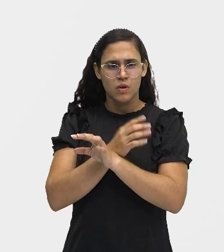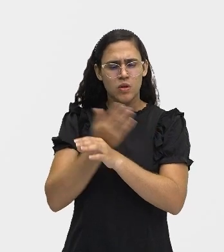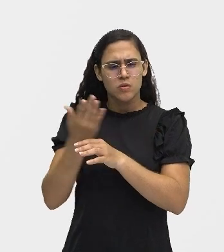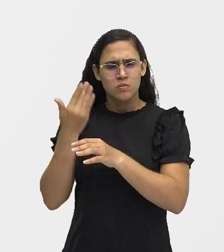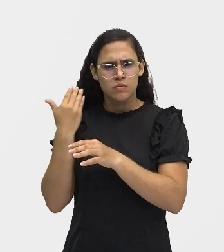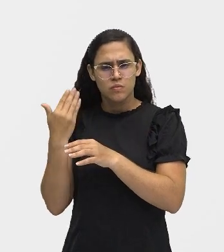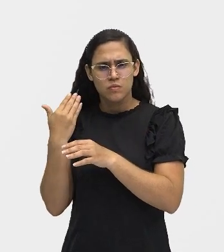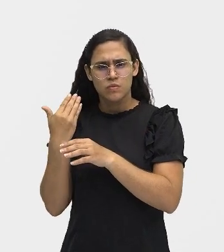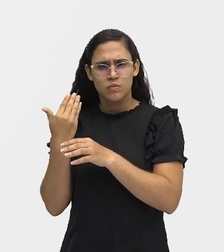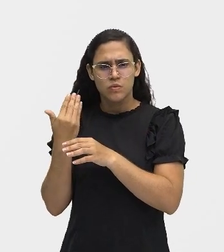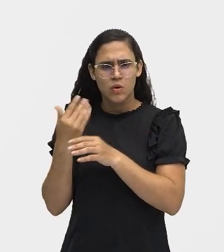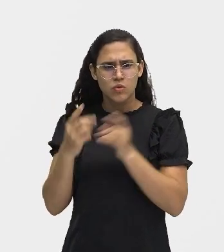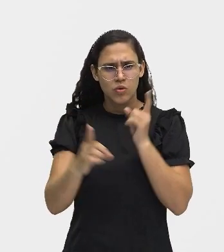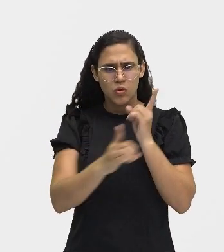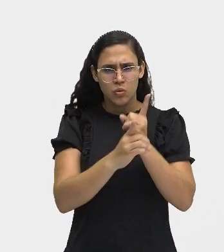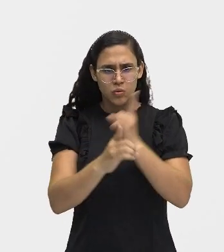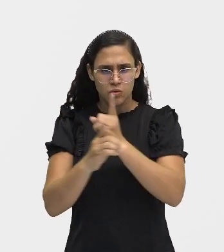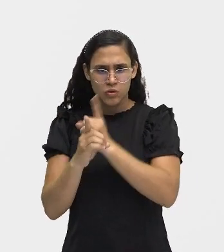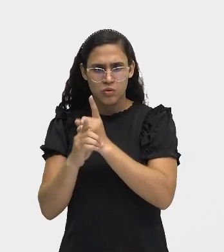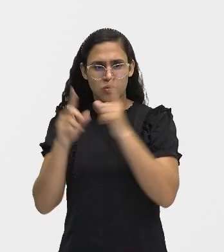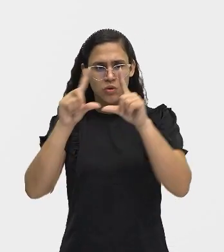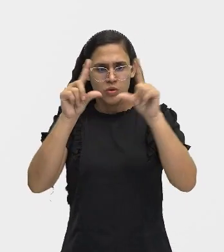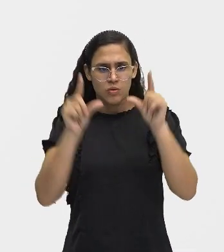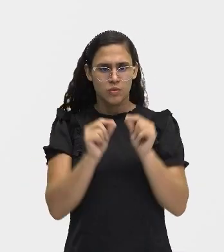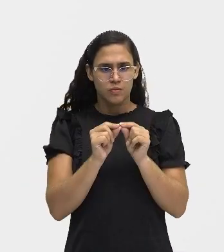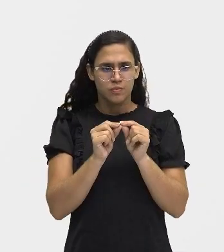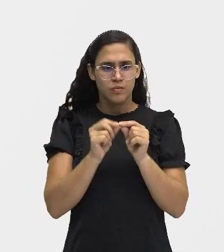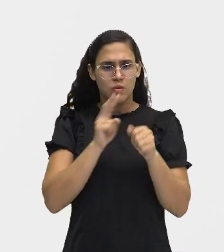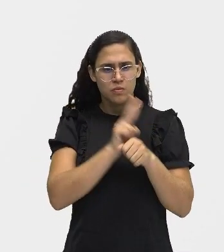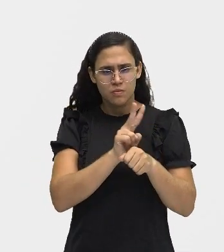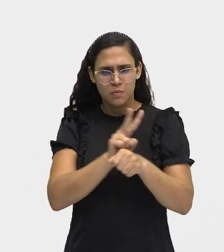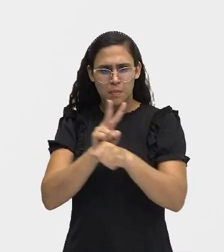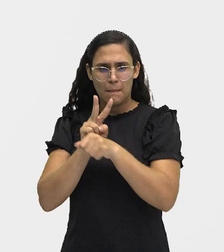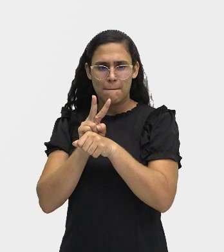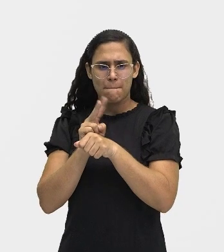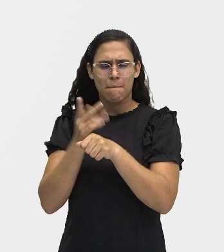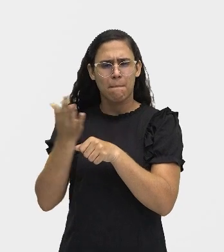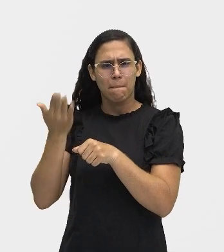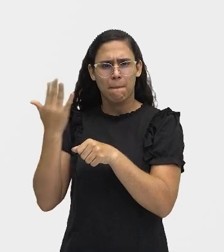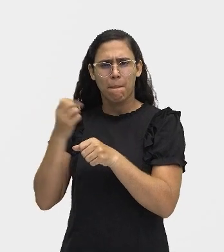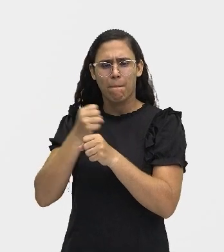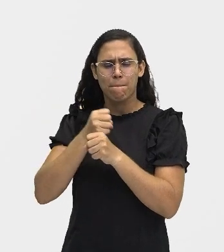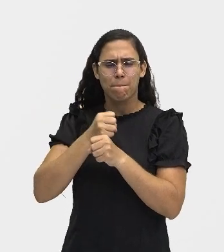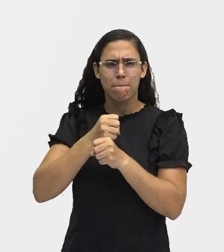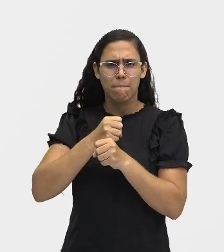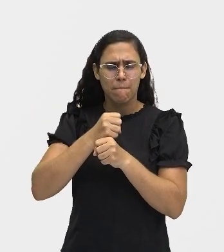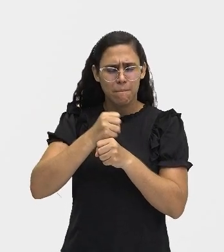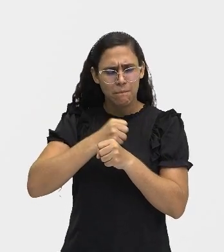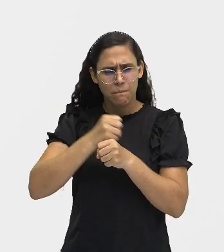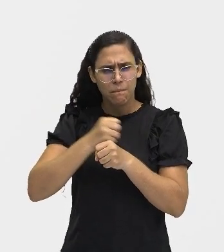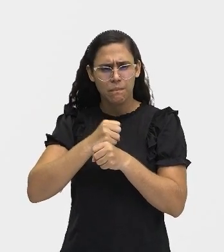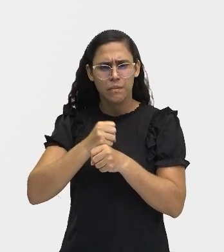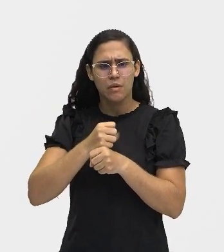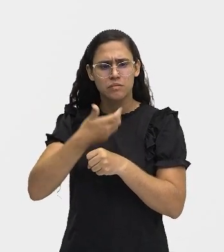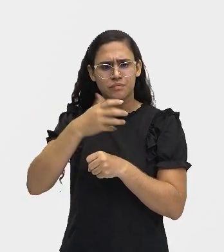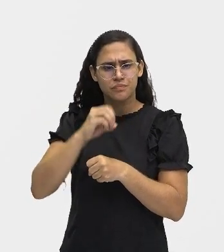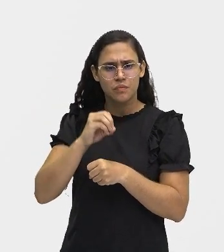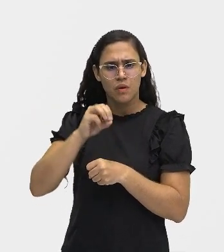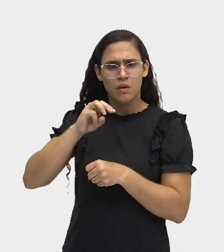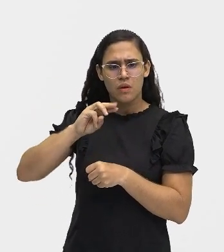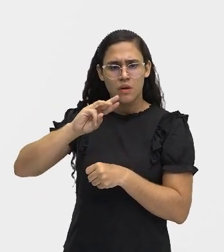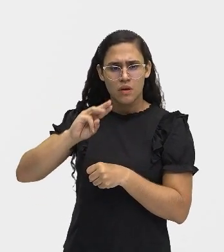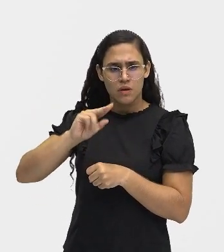são os restos ou vestígios de organismos preservados que possuem mais de 10 mil anos e